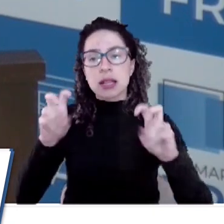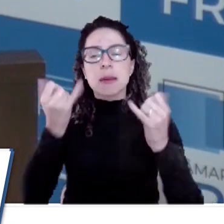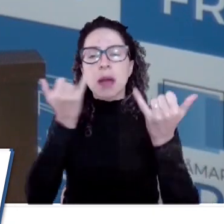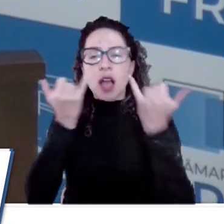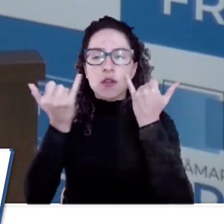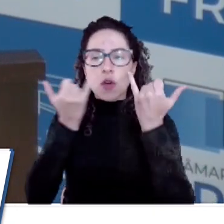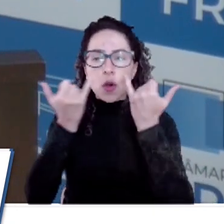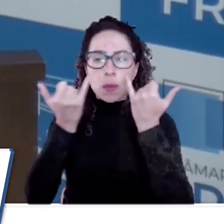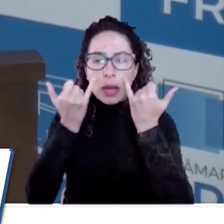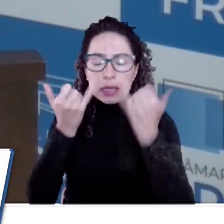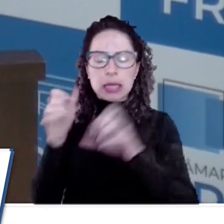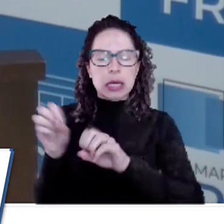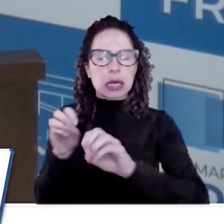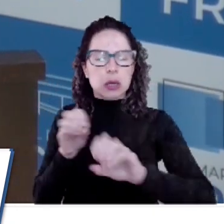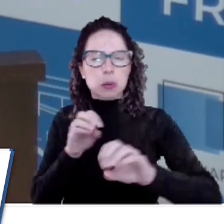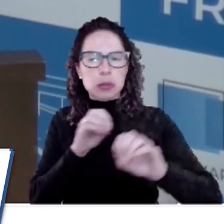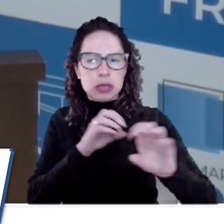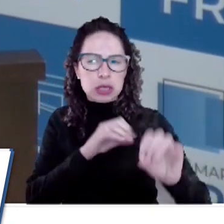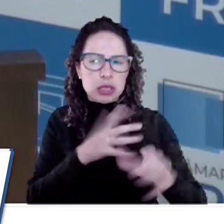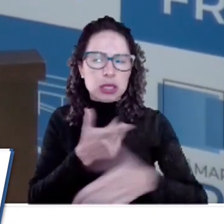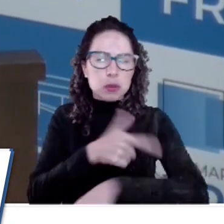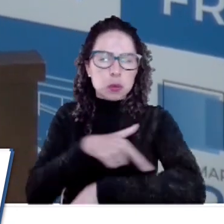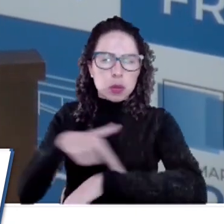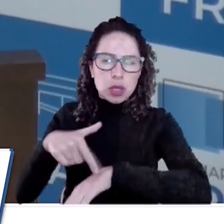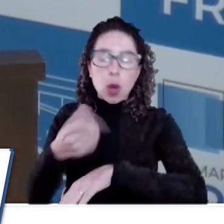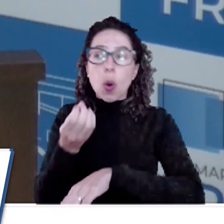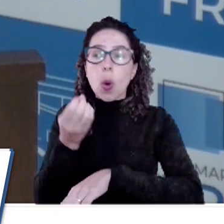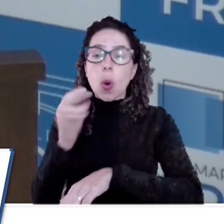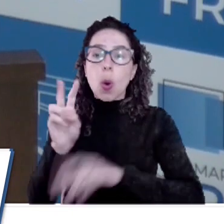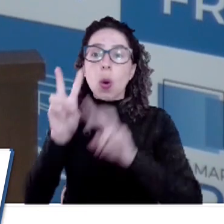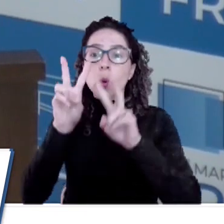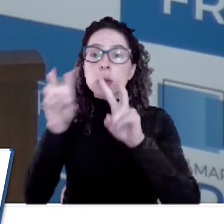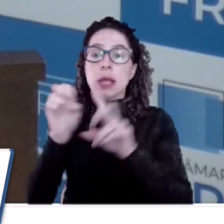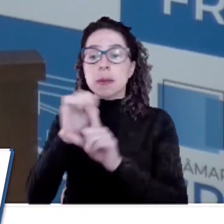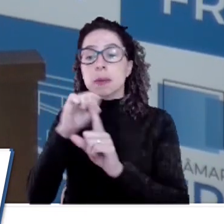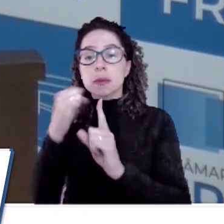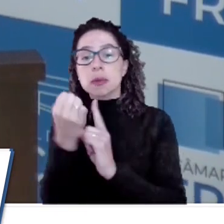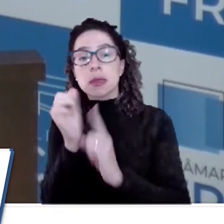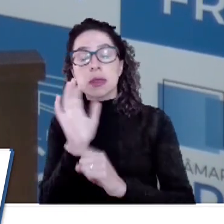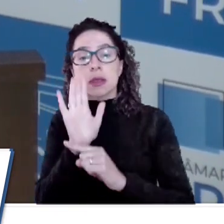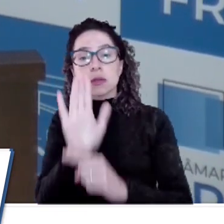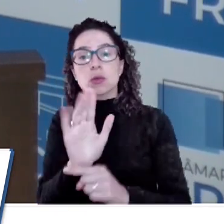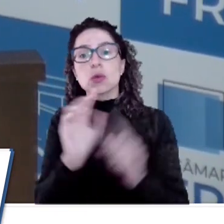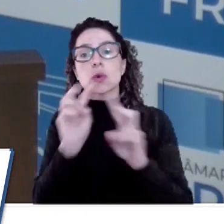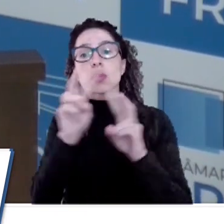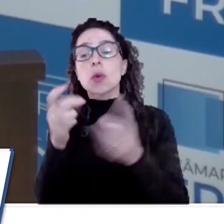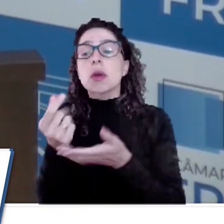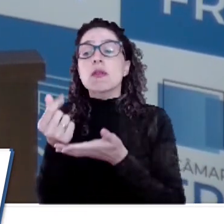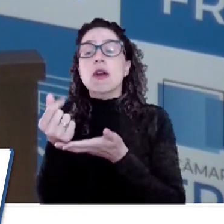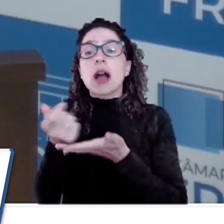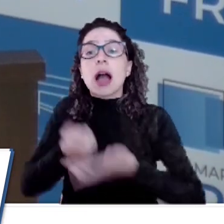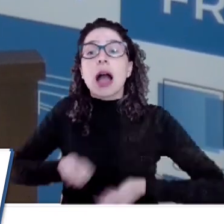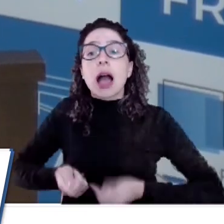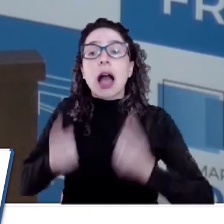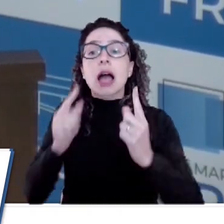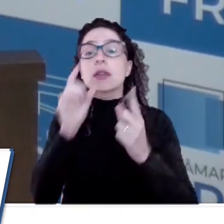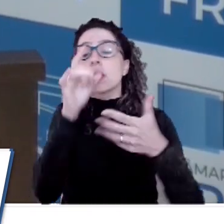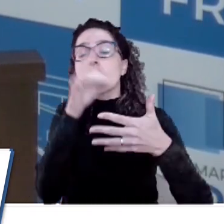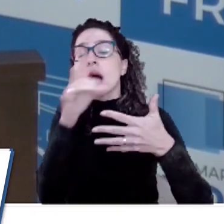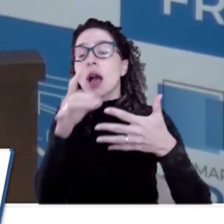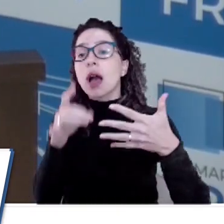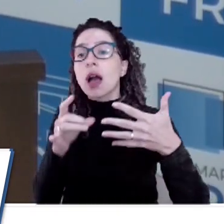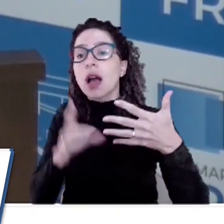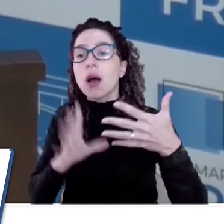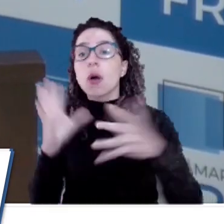educativos ou de orientação social e seus respectivos custos que por sua vez compõem os